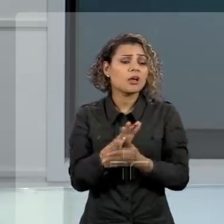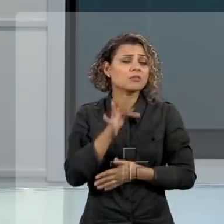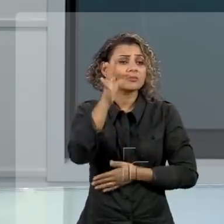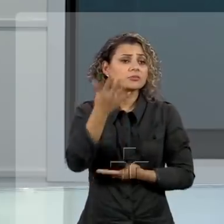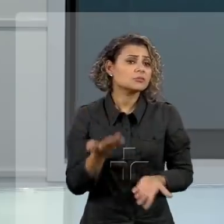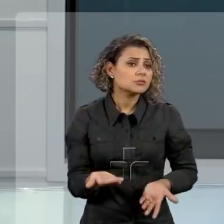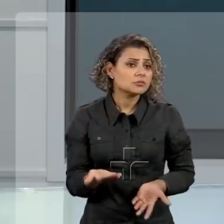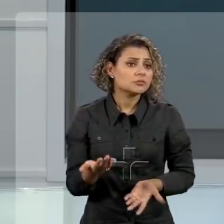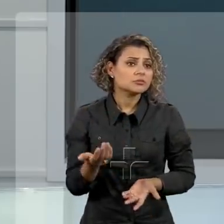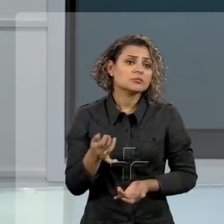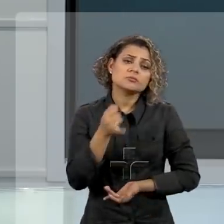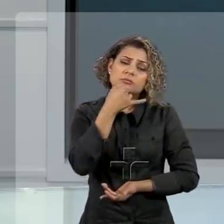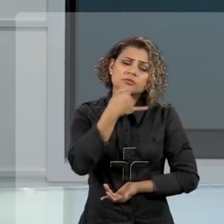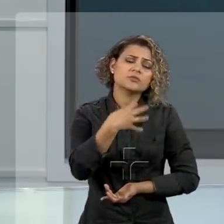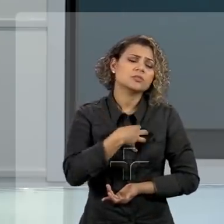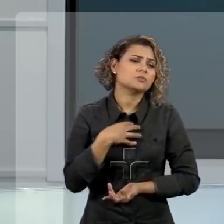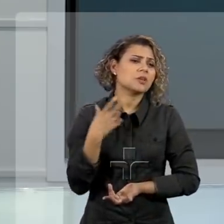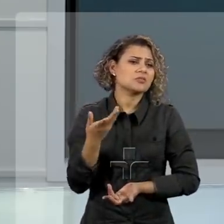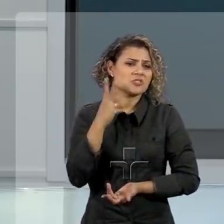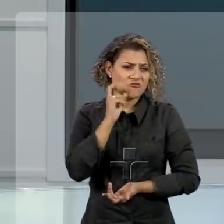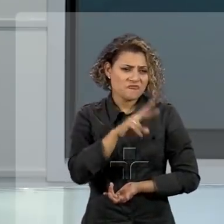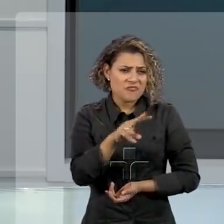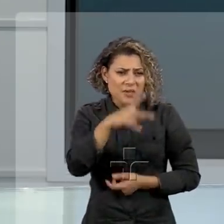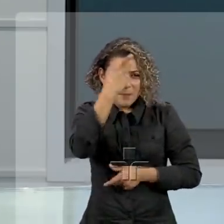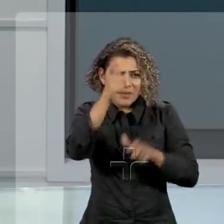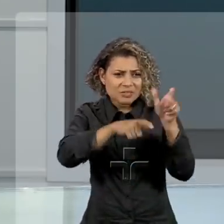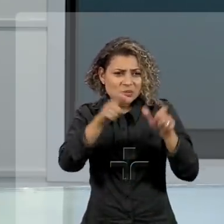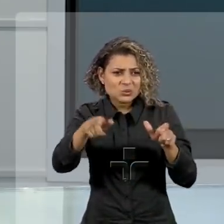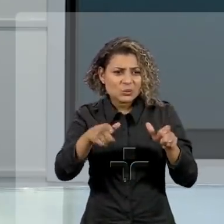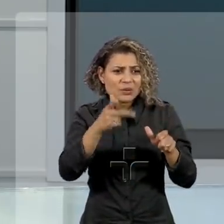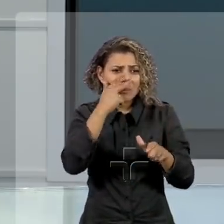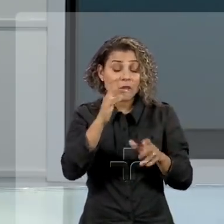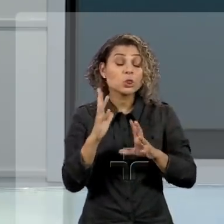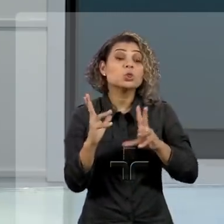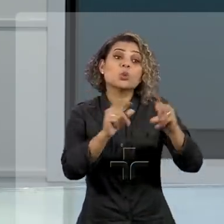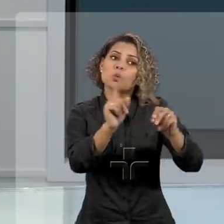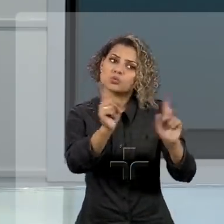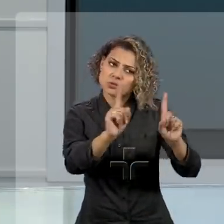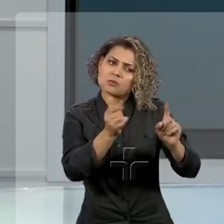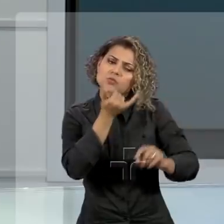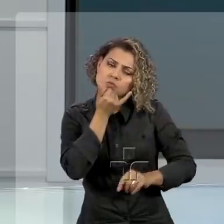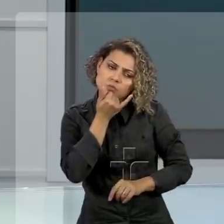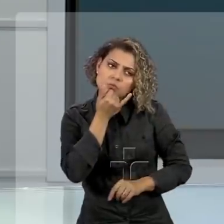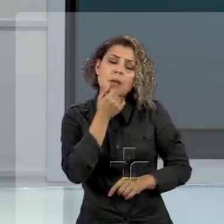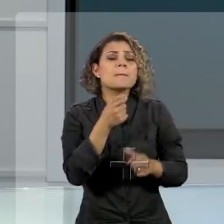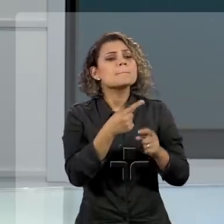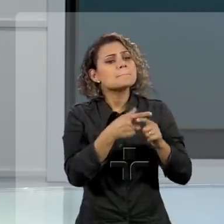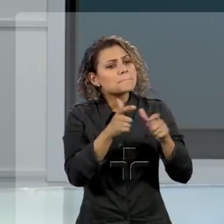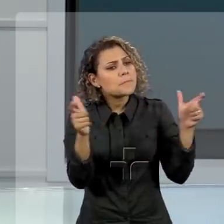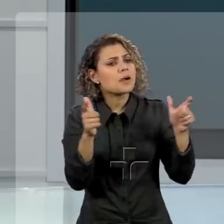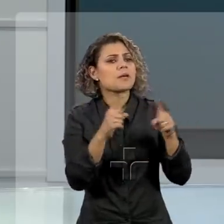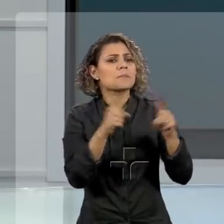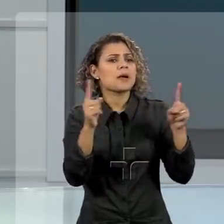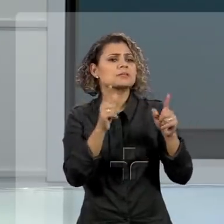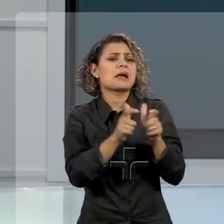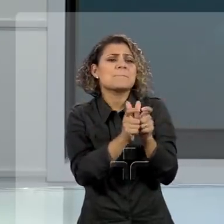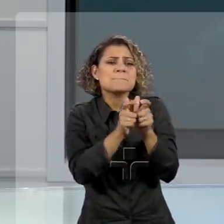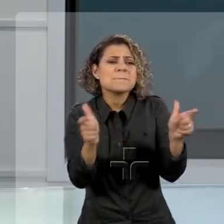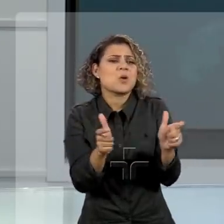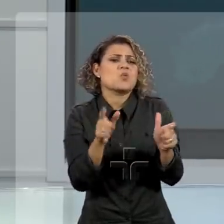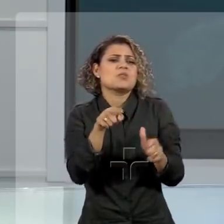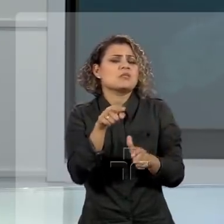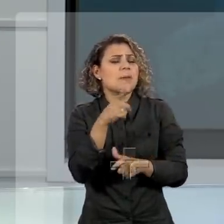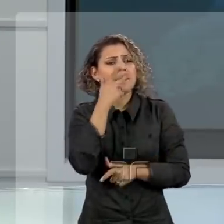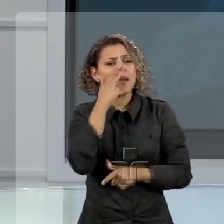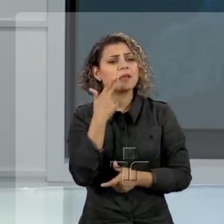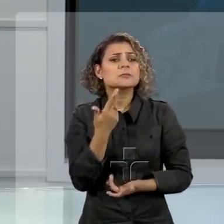deprimente, né? De ver pessoas ali que, aparentemente, nem todos são pessoas de má índole, mas que não conseguem encontrar